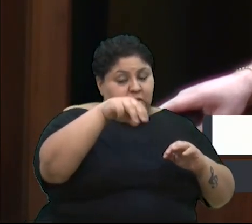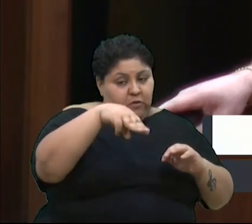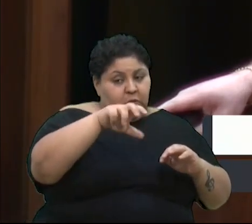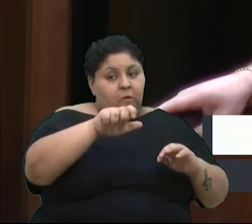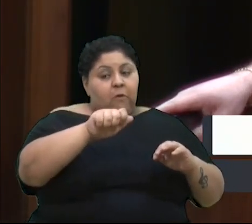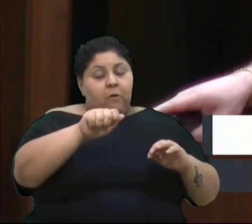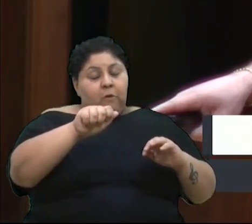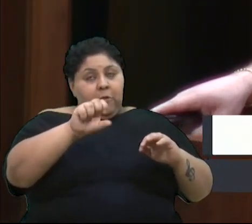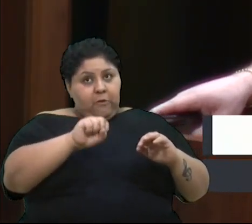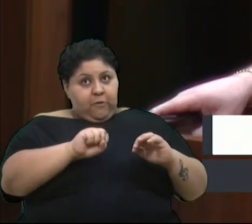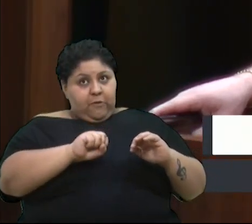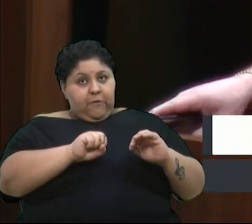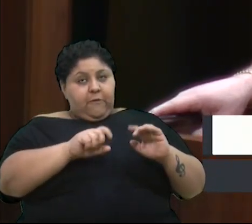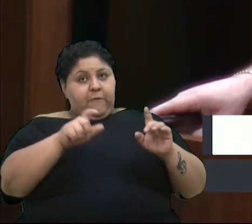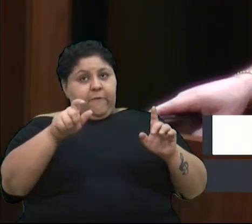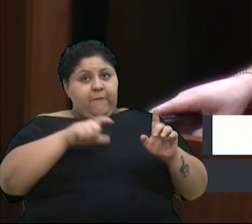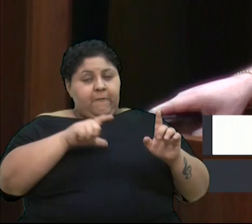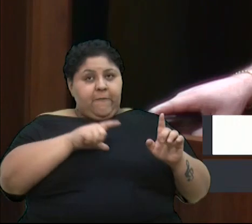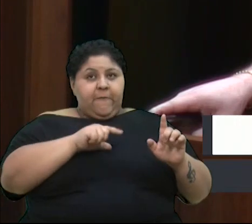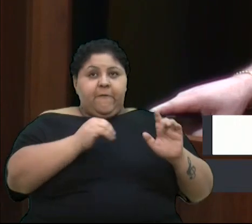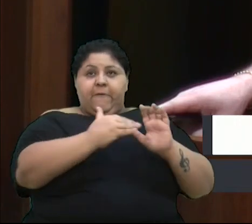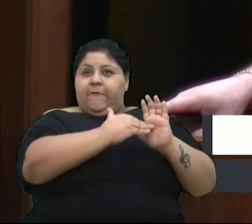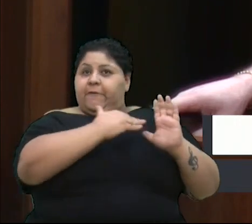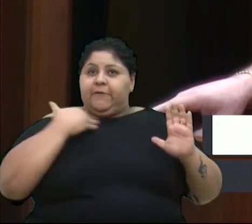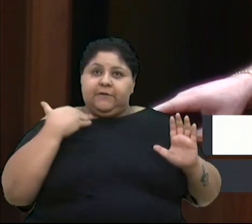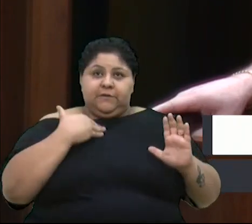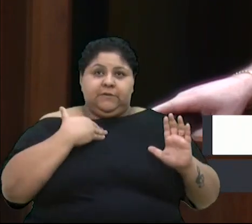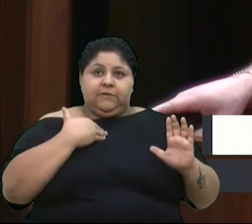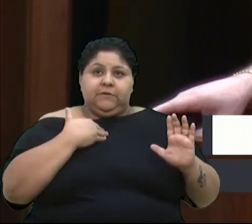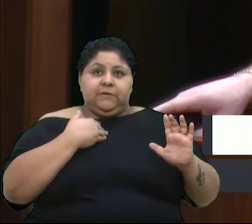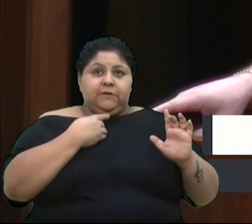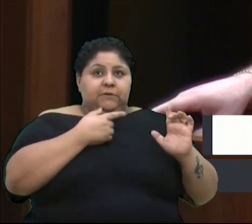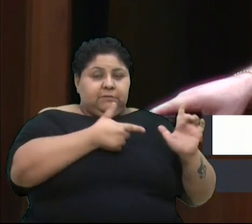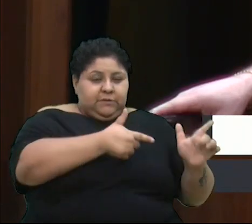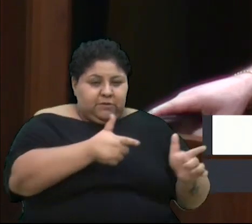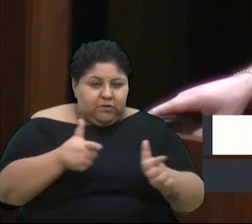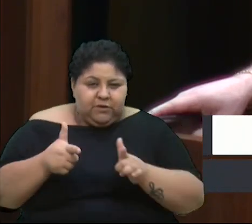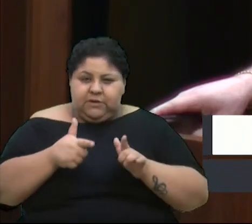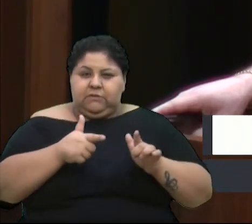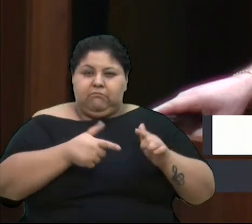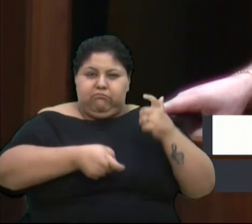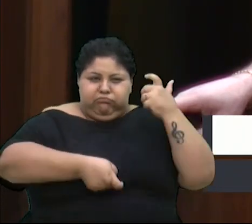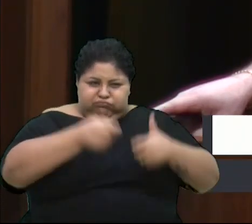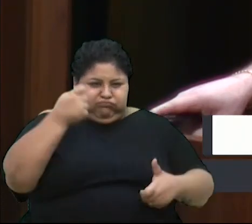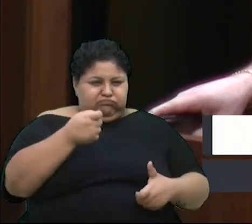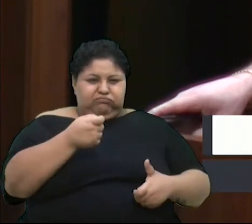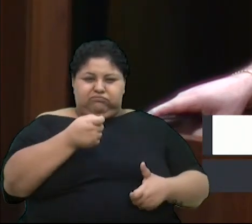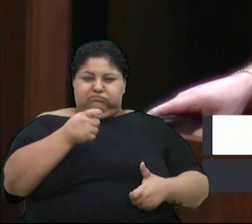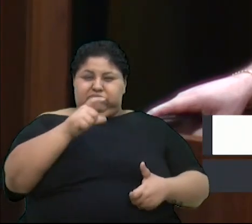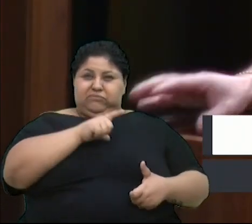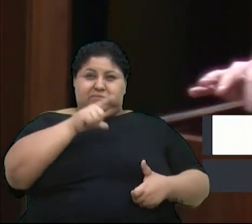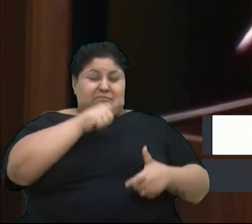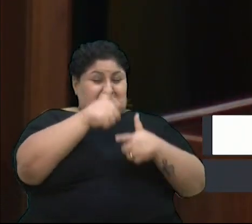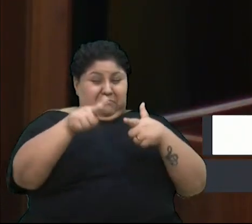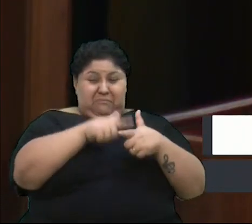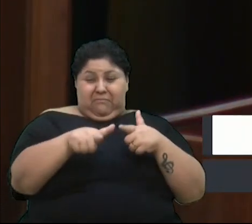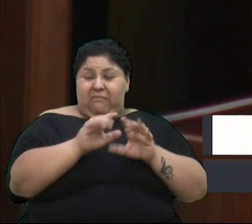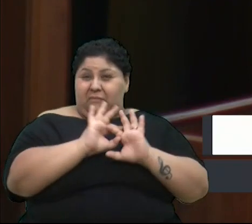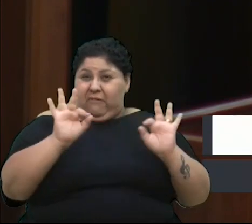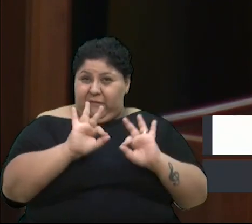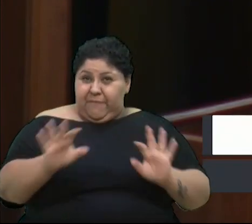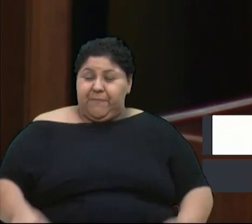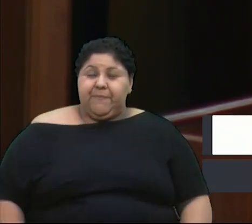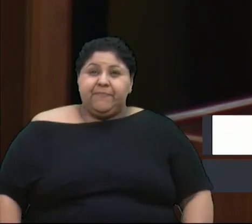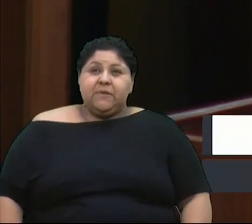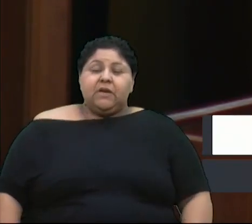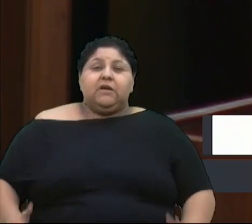bando de assassino, terrorista, estuprador, sequestrador e por aí vai. Sem pudor nenhum. Tá?